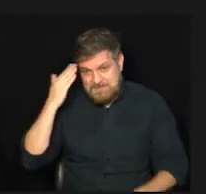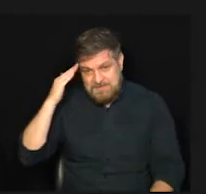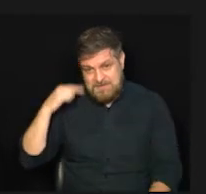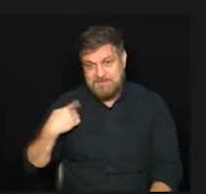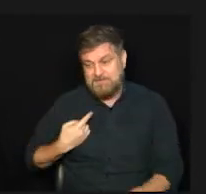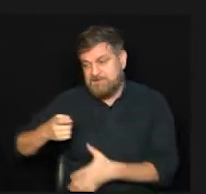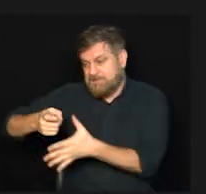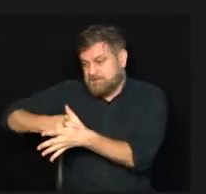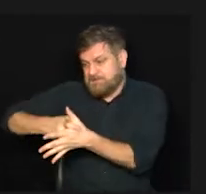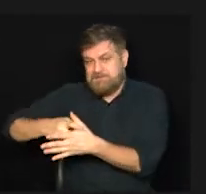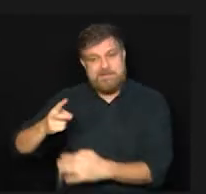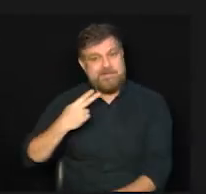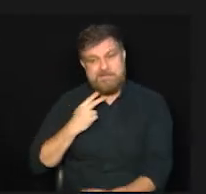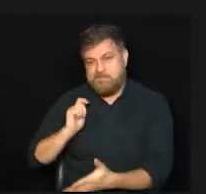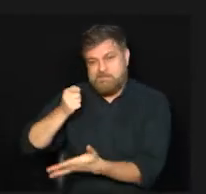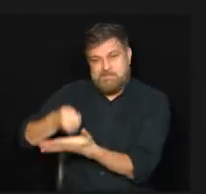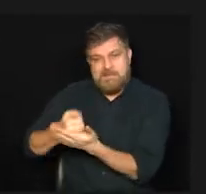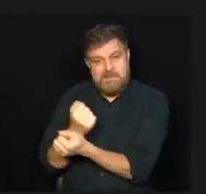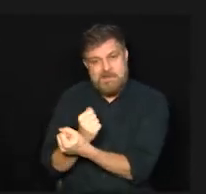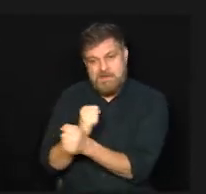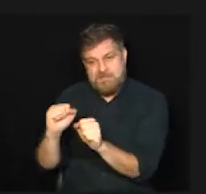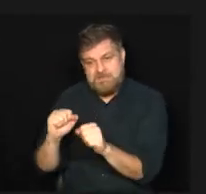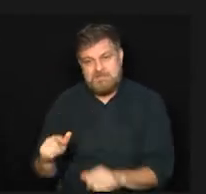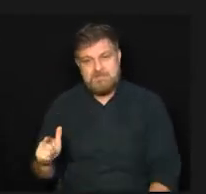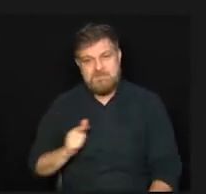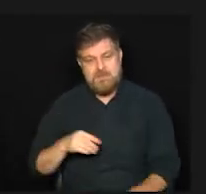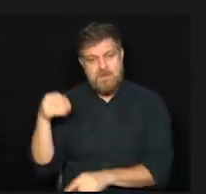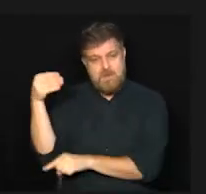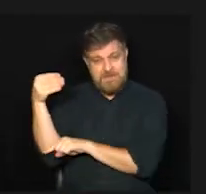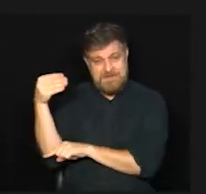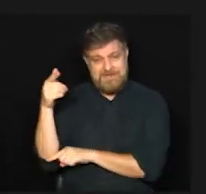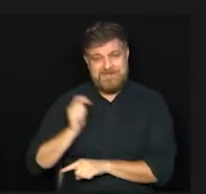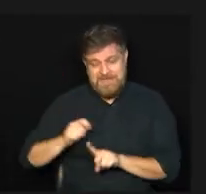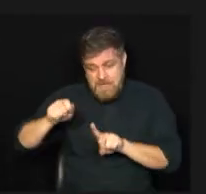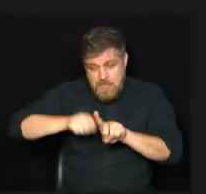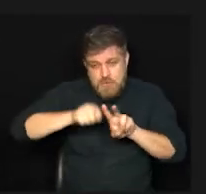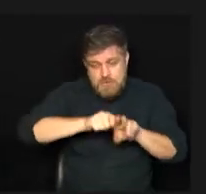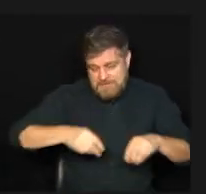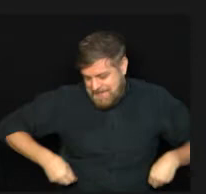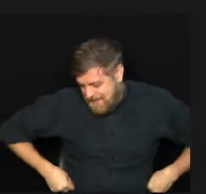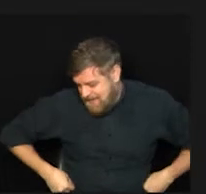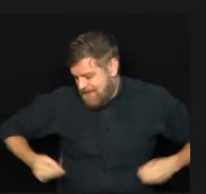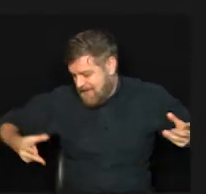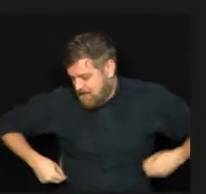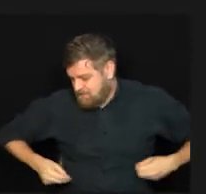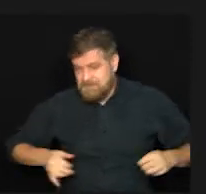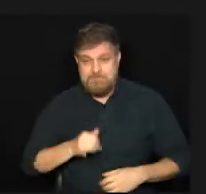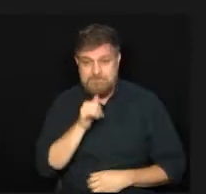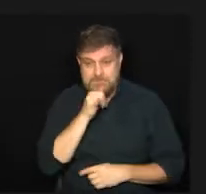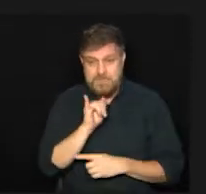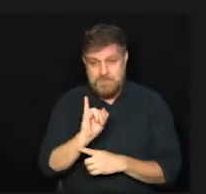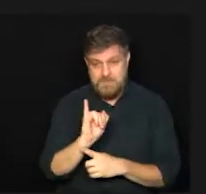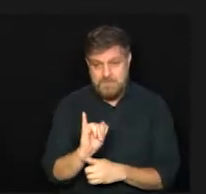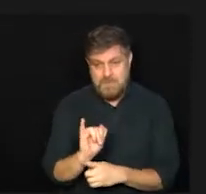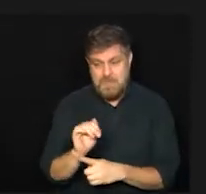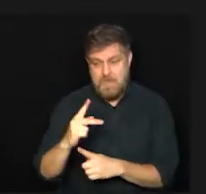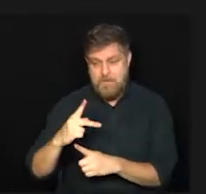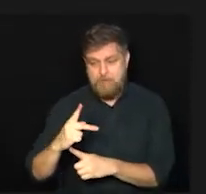né? E como o Antônio falou, a hotelaria tem custos fixos muito altos, né? De IPTU, de água